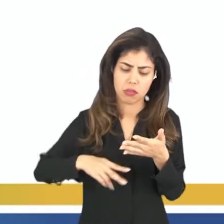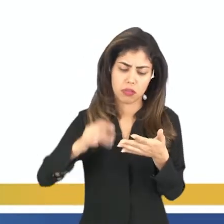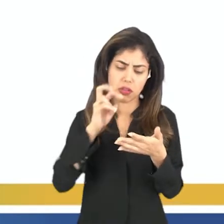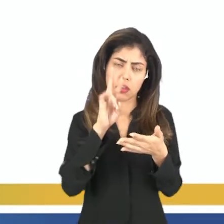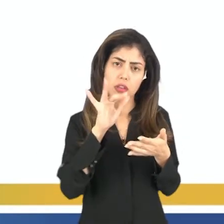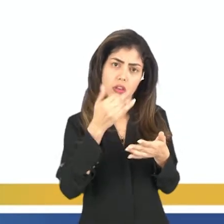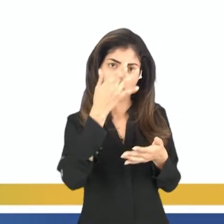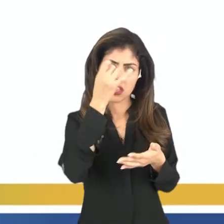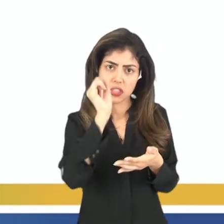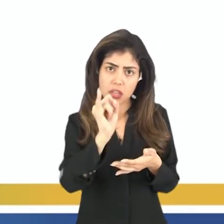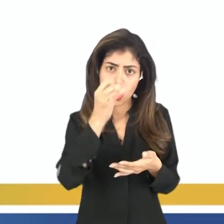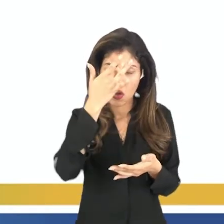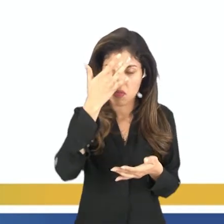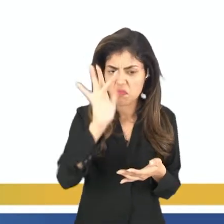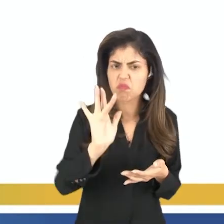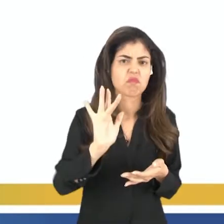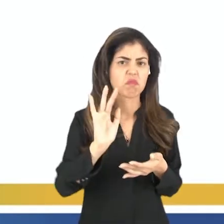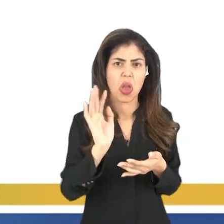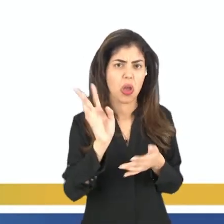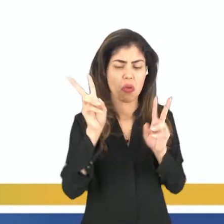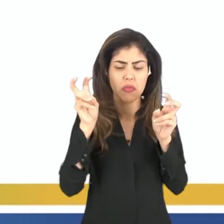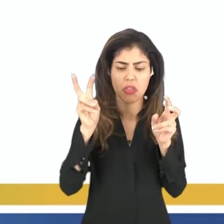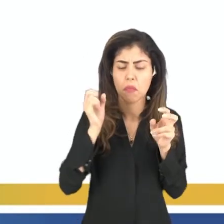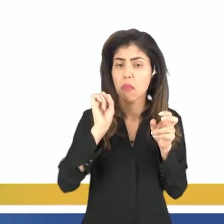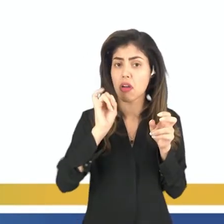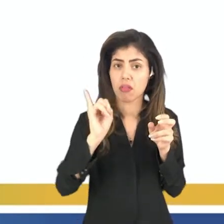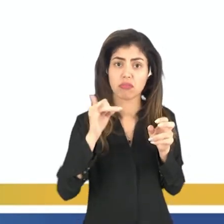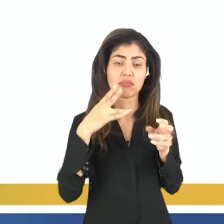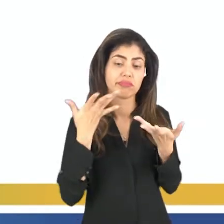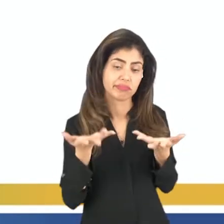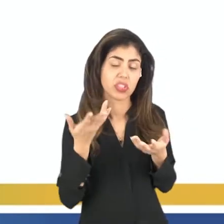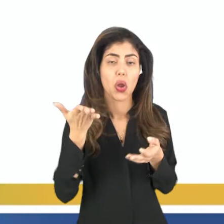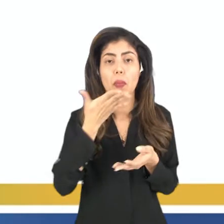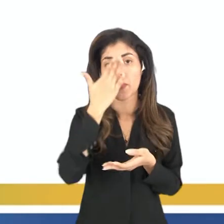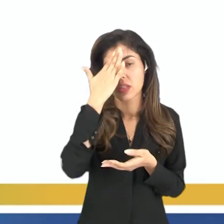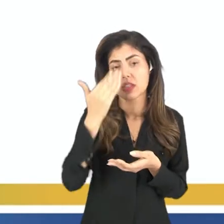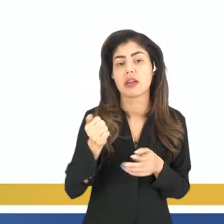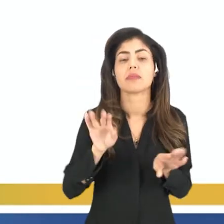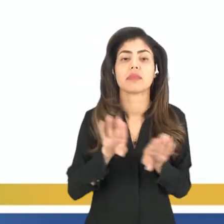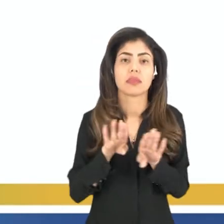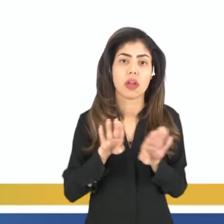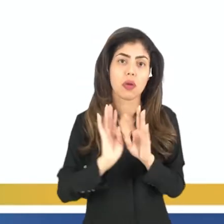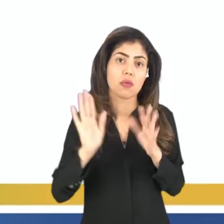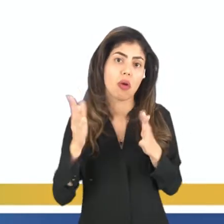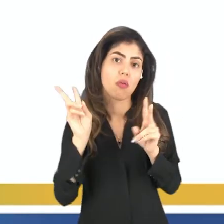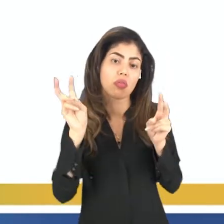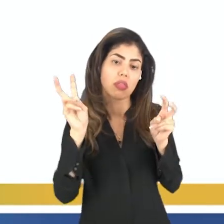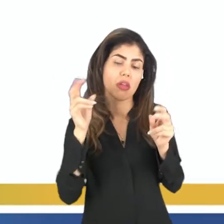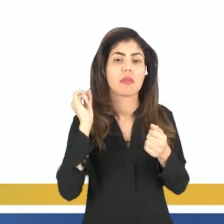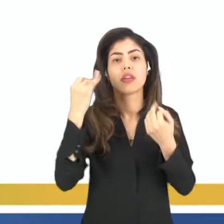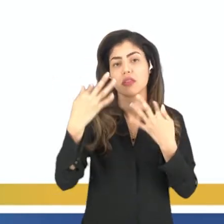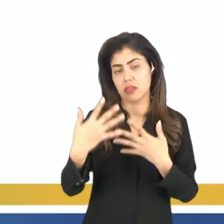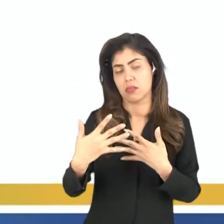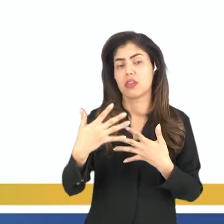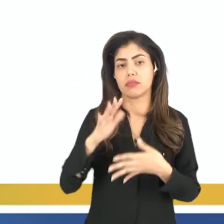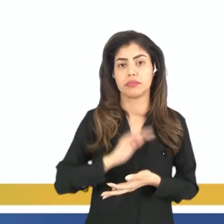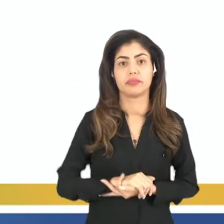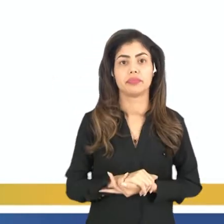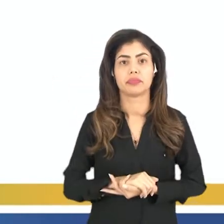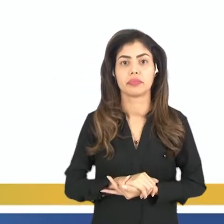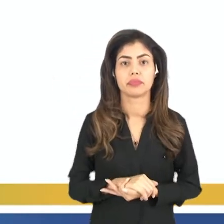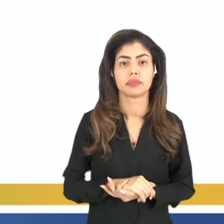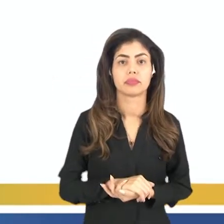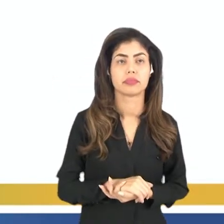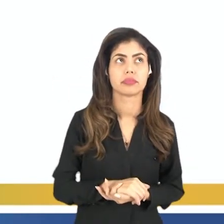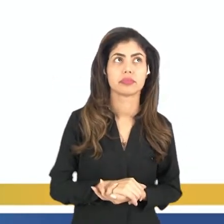crítica se eu não entendo do tema ou do assunto tratado no texto, certo? Eu preciso ter um domínio prévio do assunto que está sendo tratado, né?